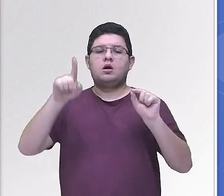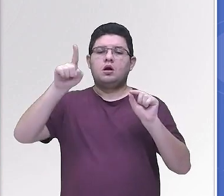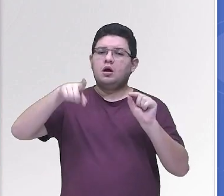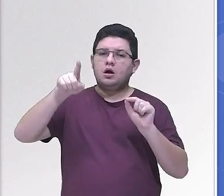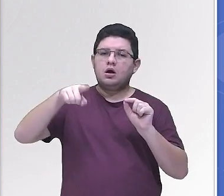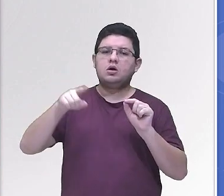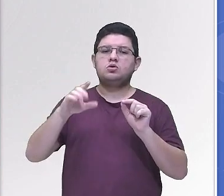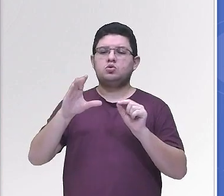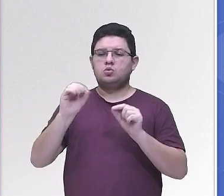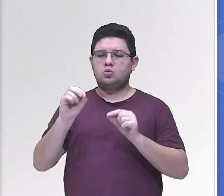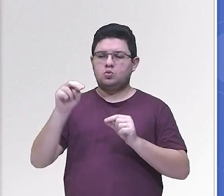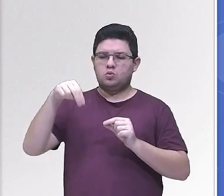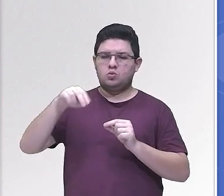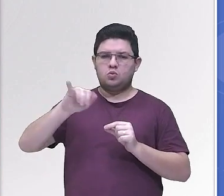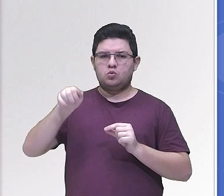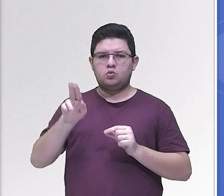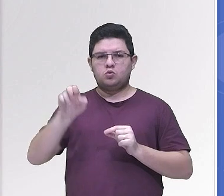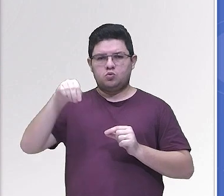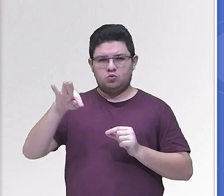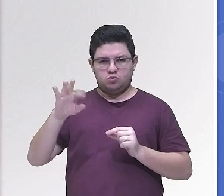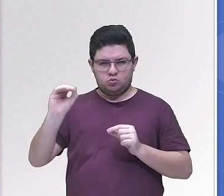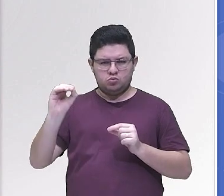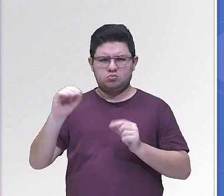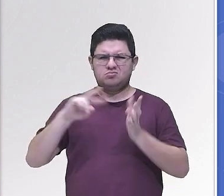é isso? É uma reflexão